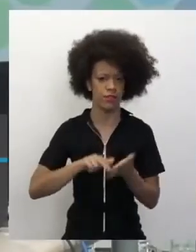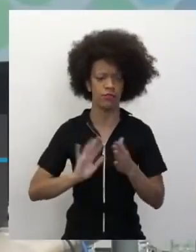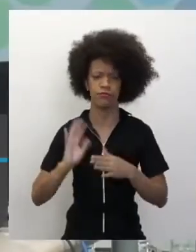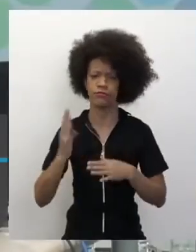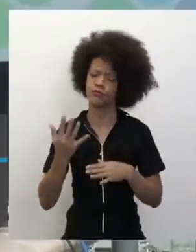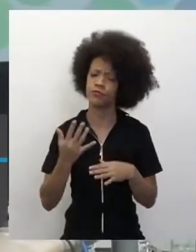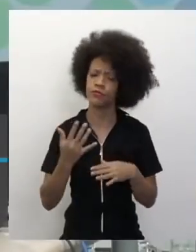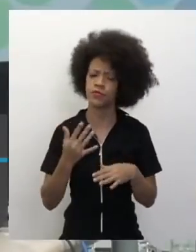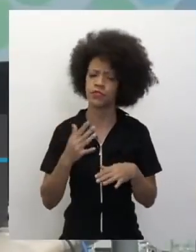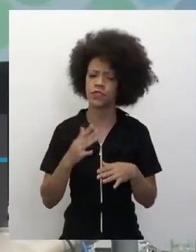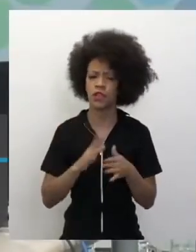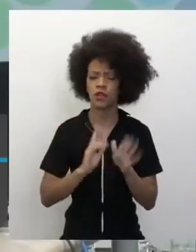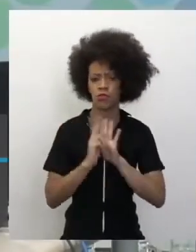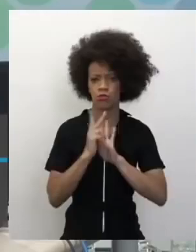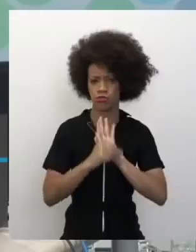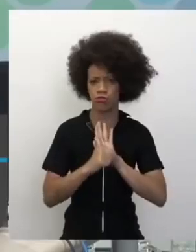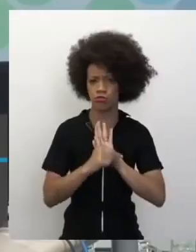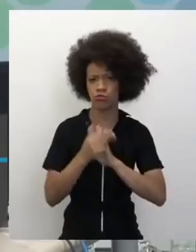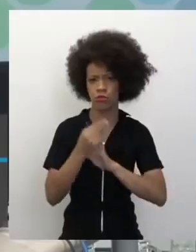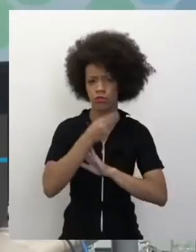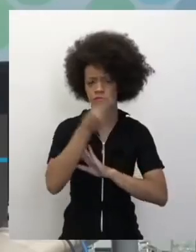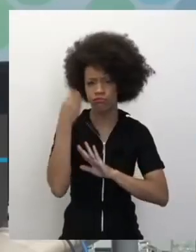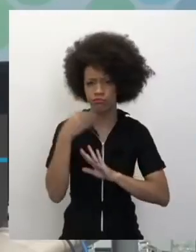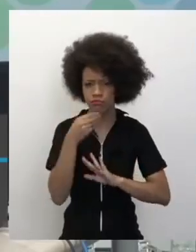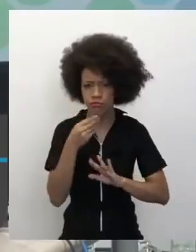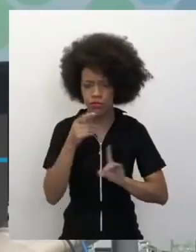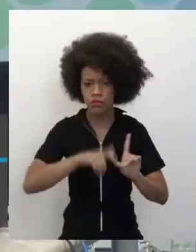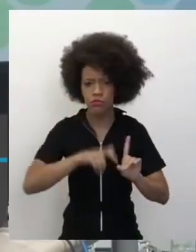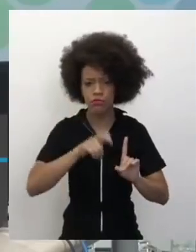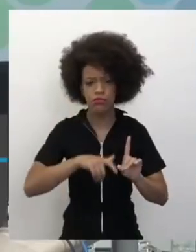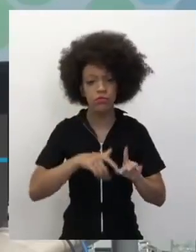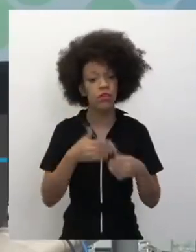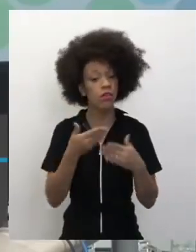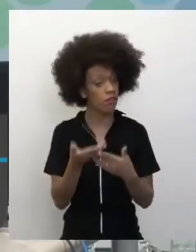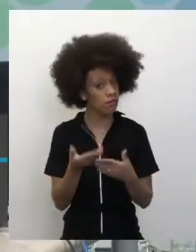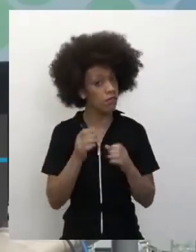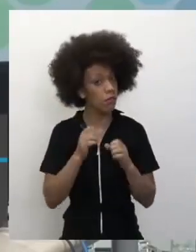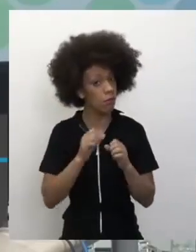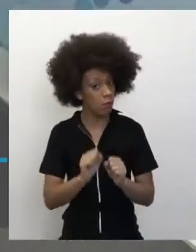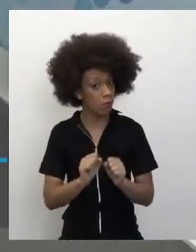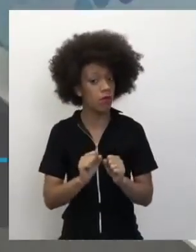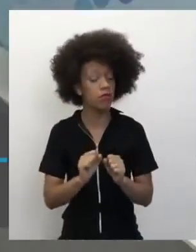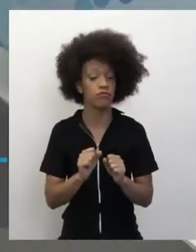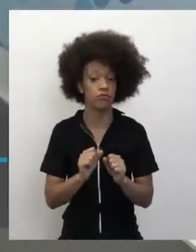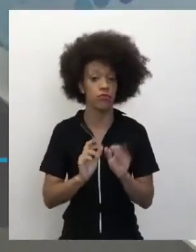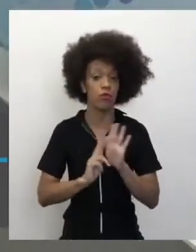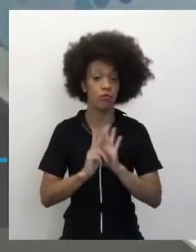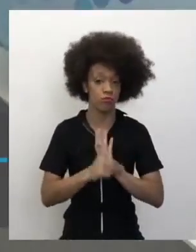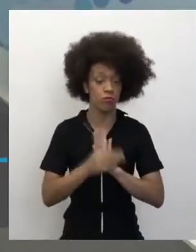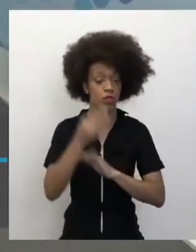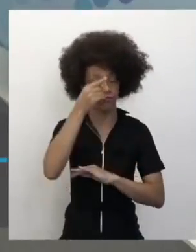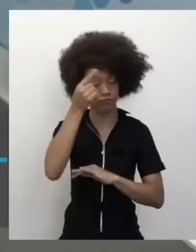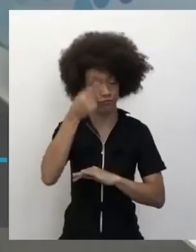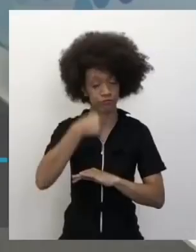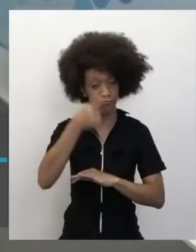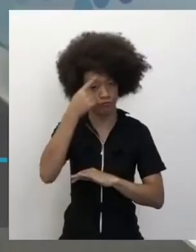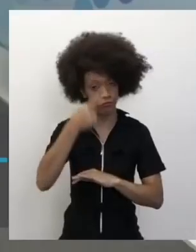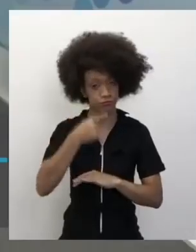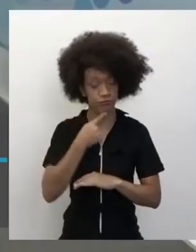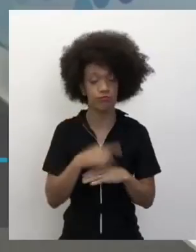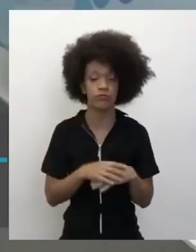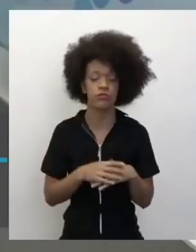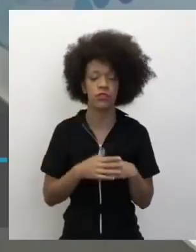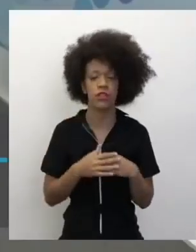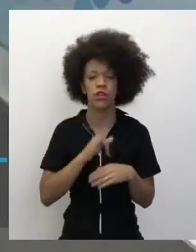pouco, caracterizar a personagem, essa pode ser uma característica dela. Característica forte aí. Júlia Rafael, ó,